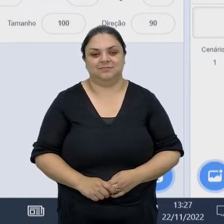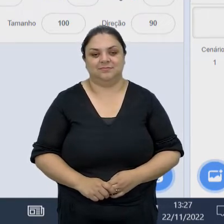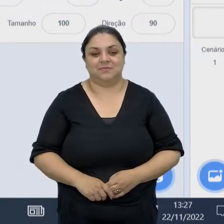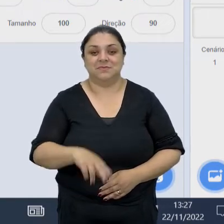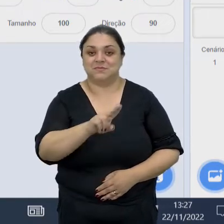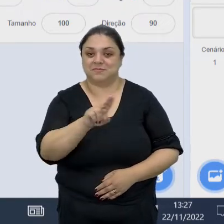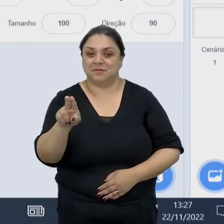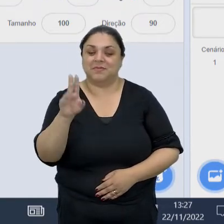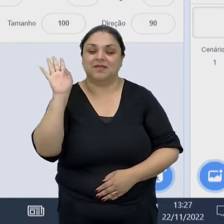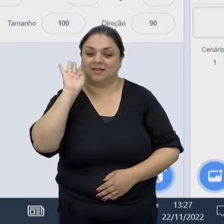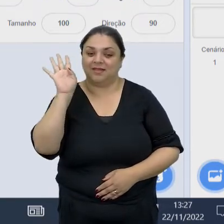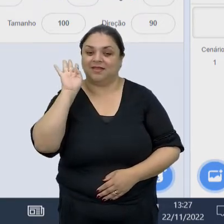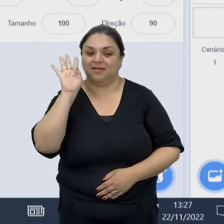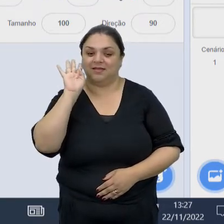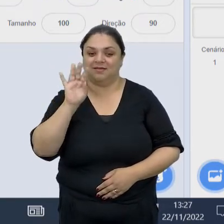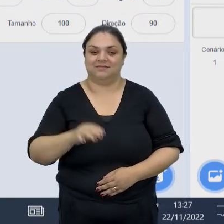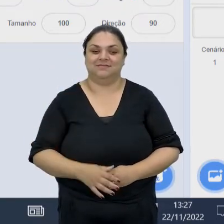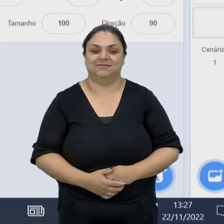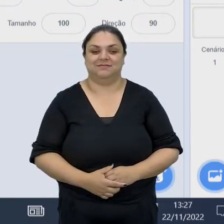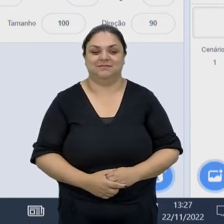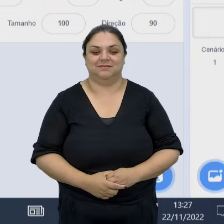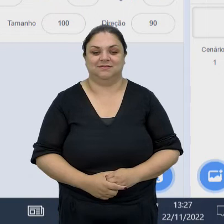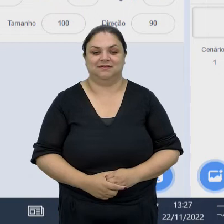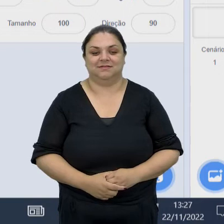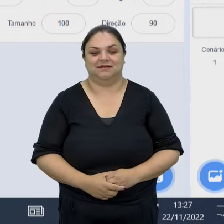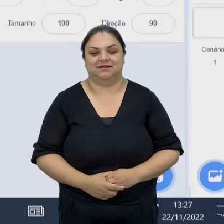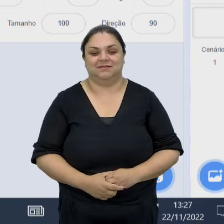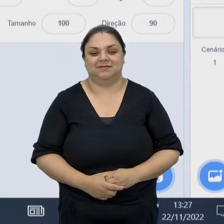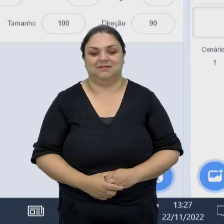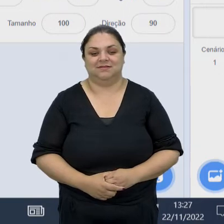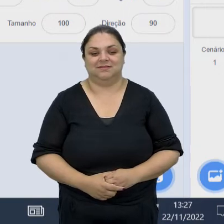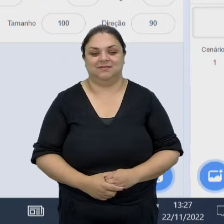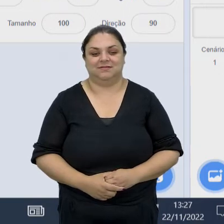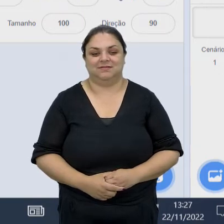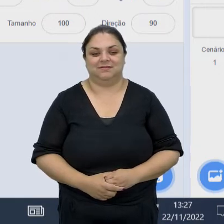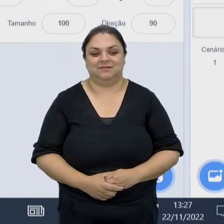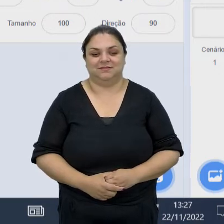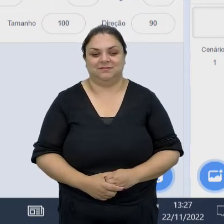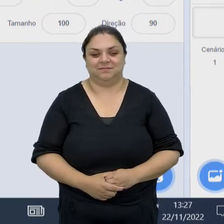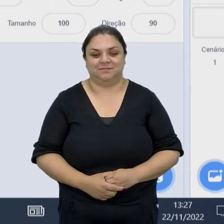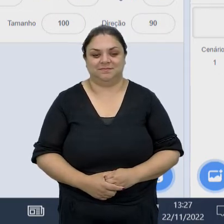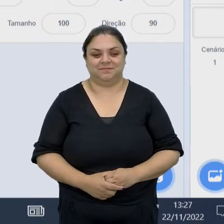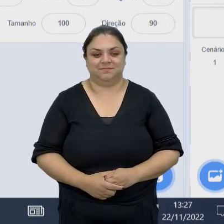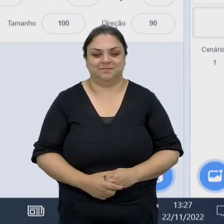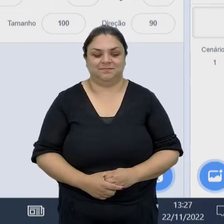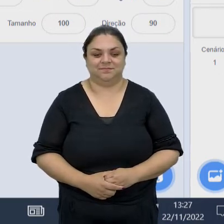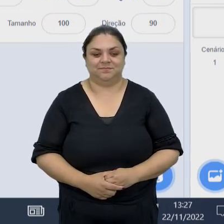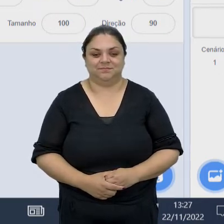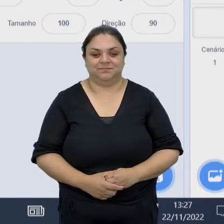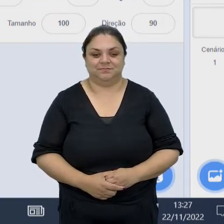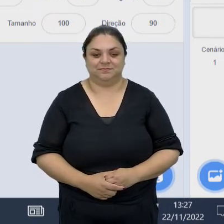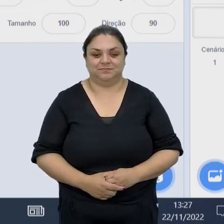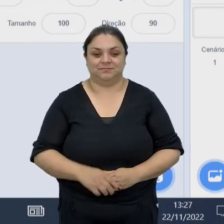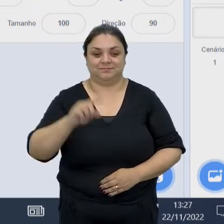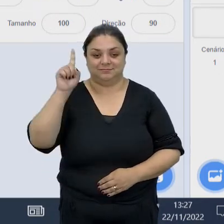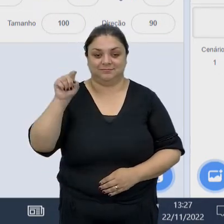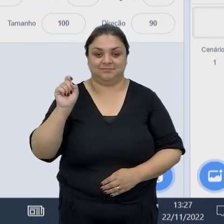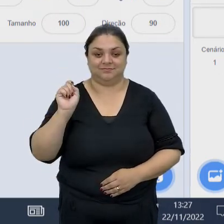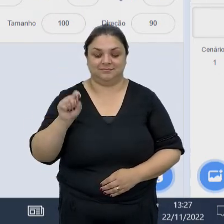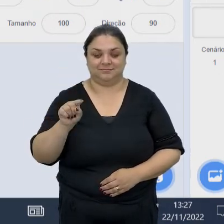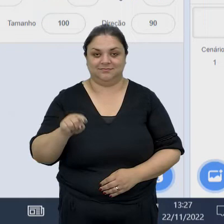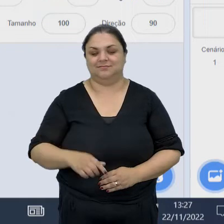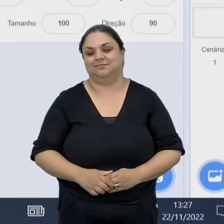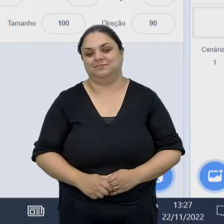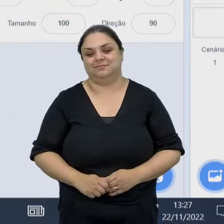hora. Legal. Quer que eu escreva da hora? É, da hora. Eu falo sempre da hora. Da hora. Que nome da hora. E aí vou pôr uma exclamação. Legal. E por 2 segundos,